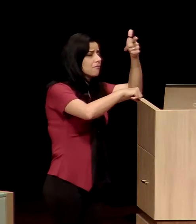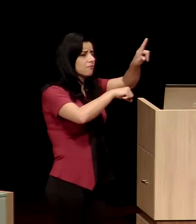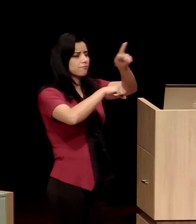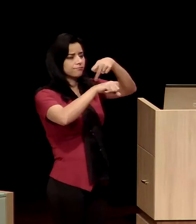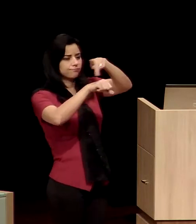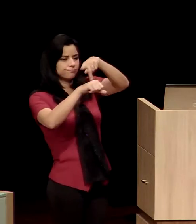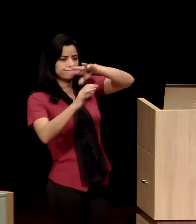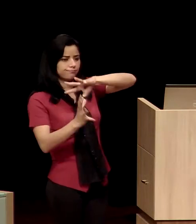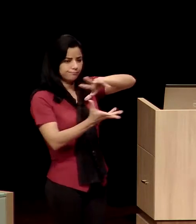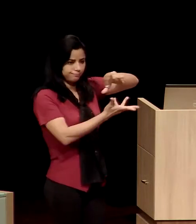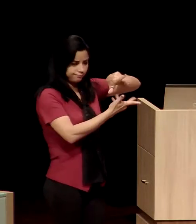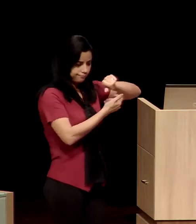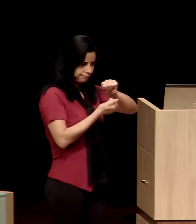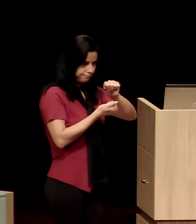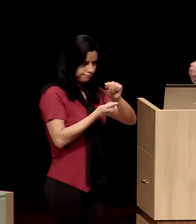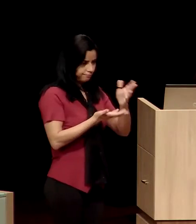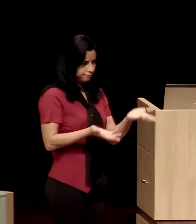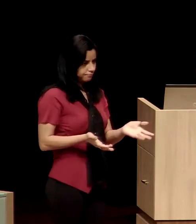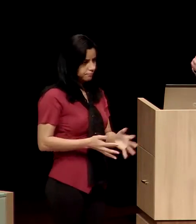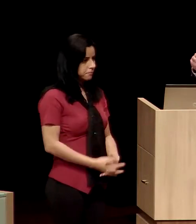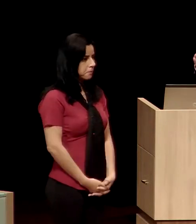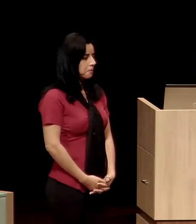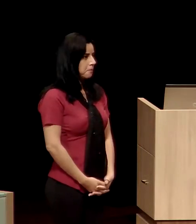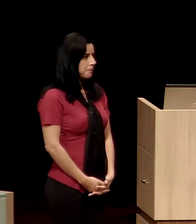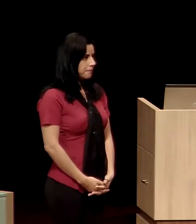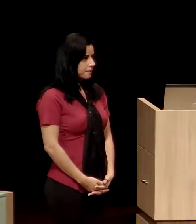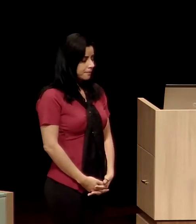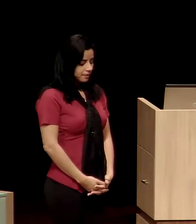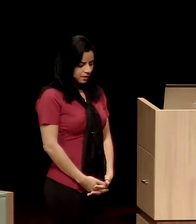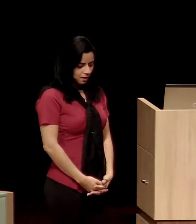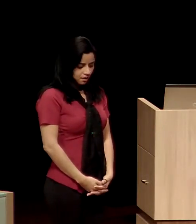mundo. So I come back to this